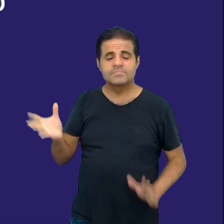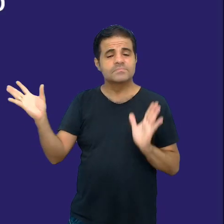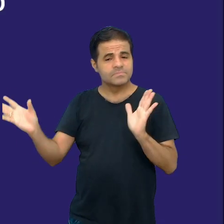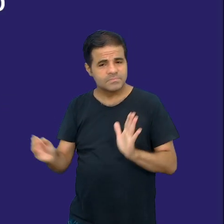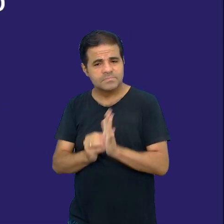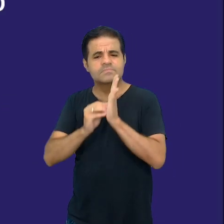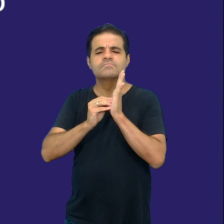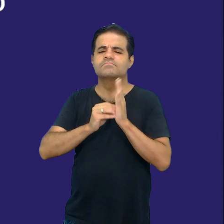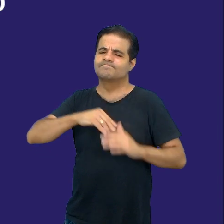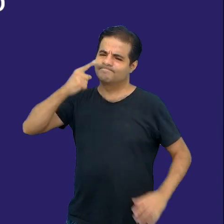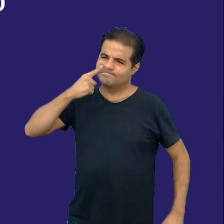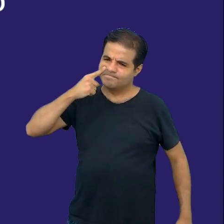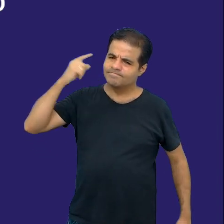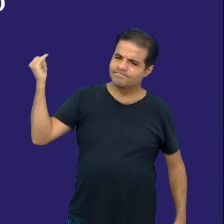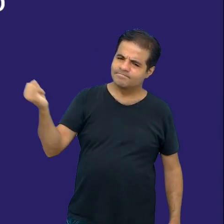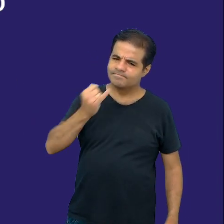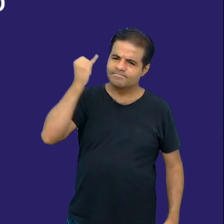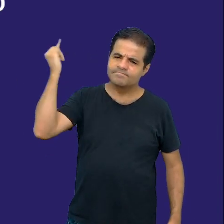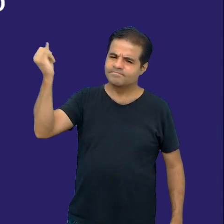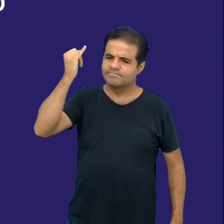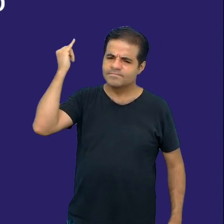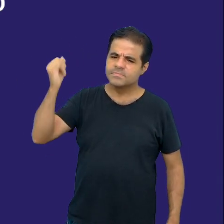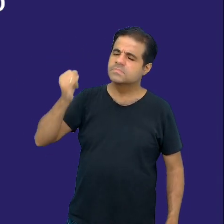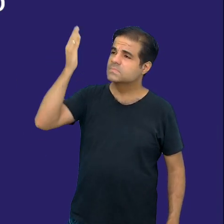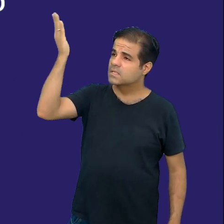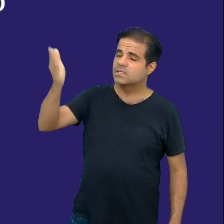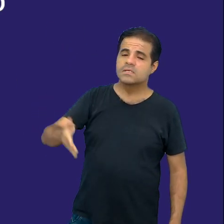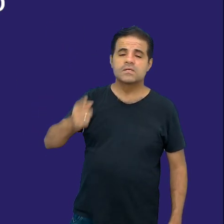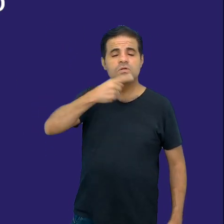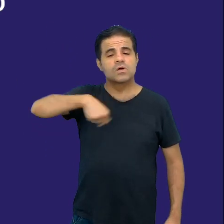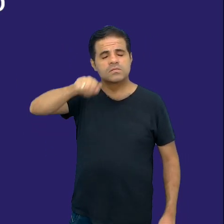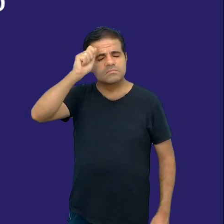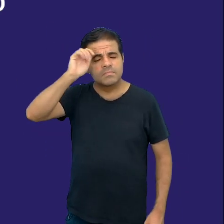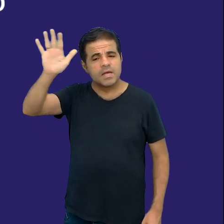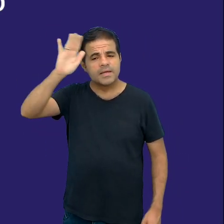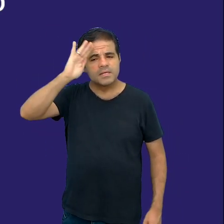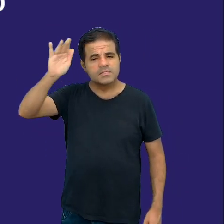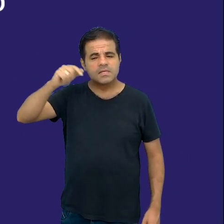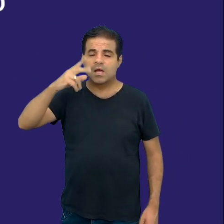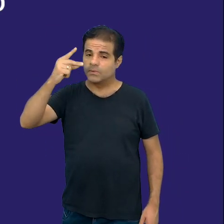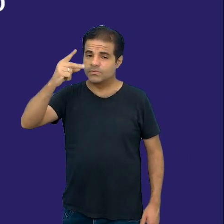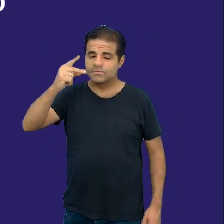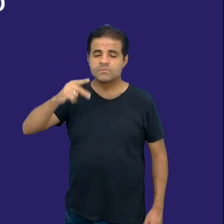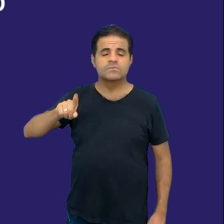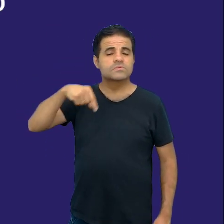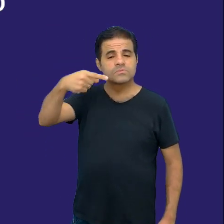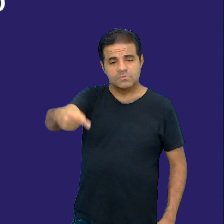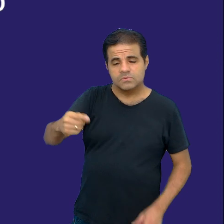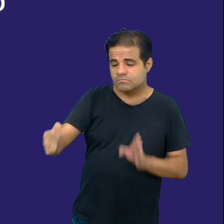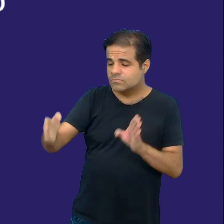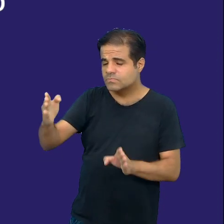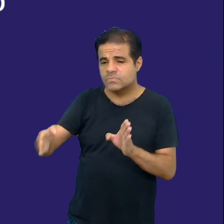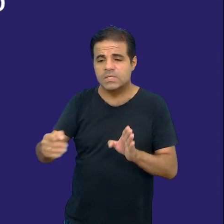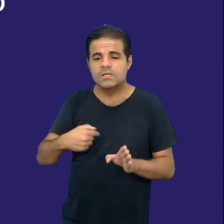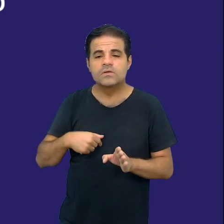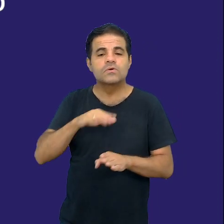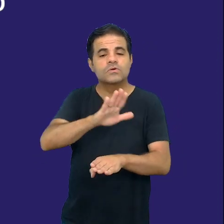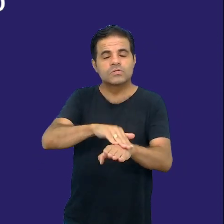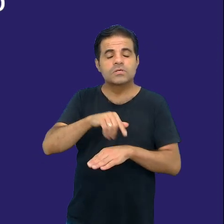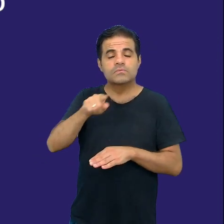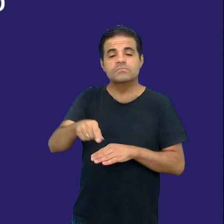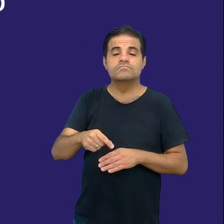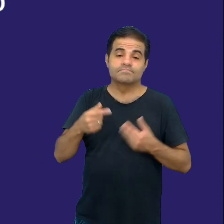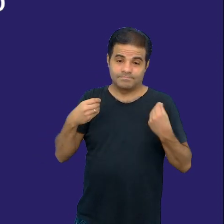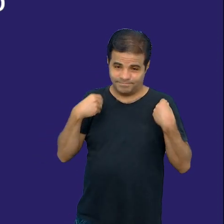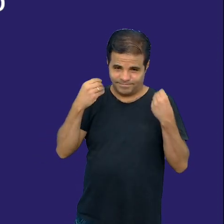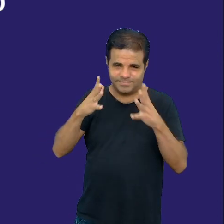nós sobre essa importância, né? Então, aqui nós vamos pensar num segundo momento, e para isso eu gostaria aqui